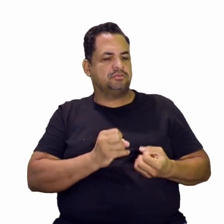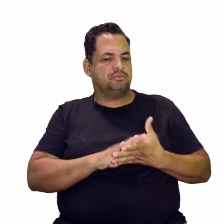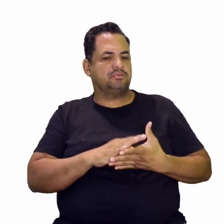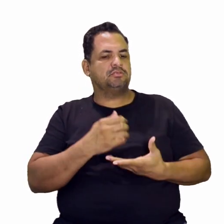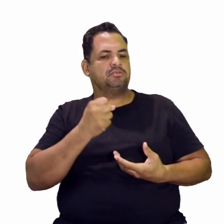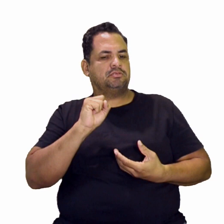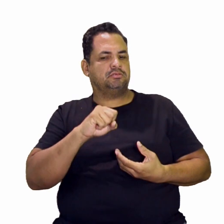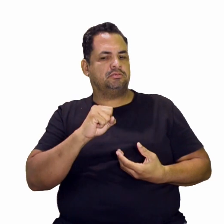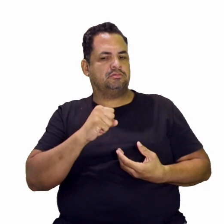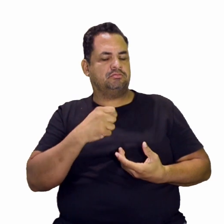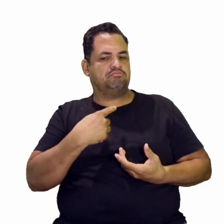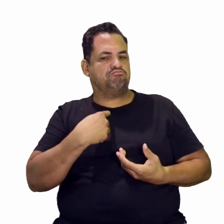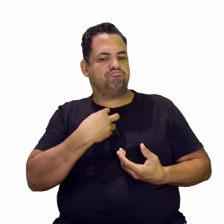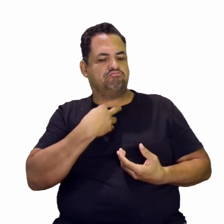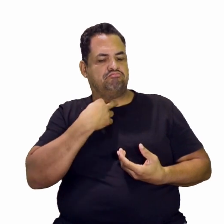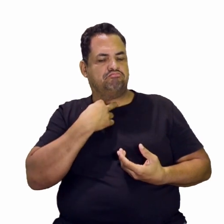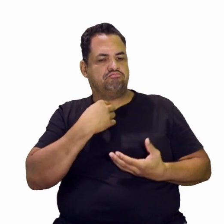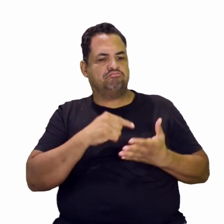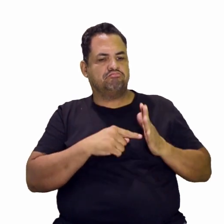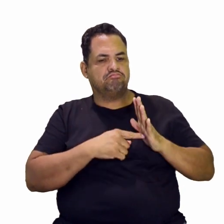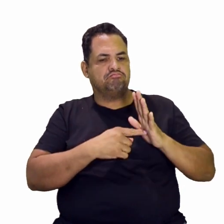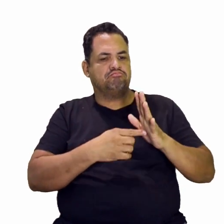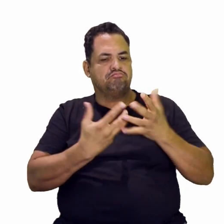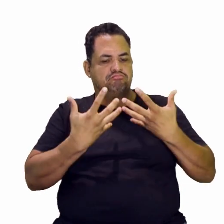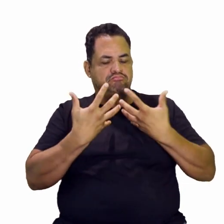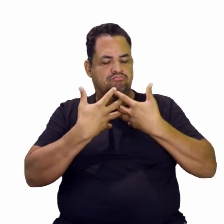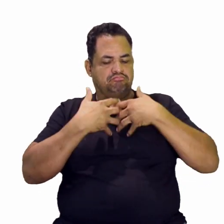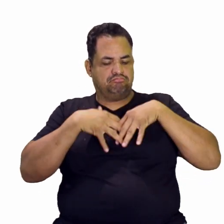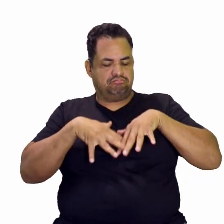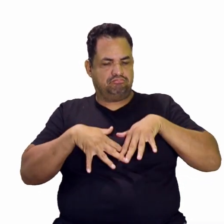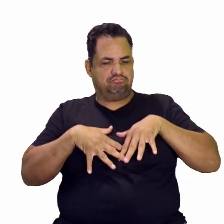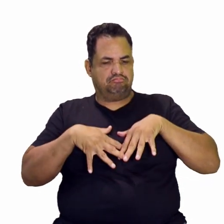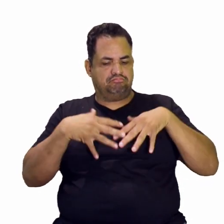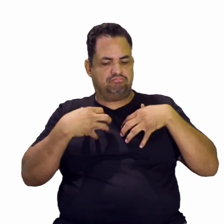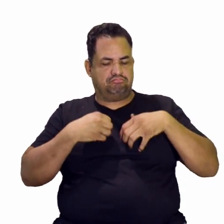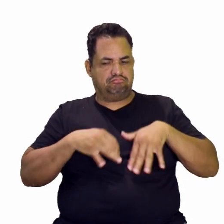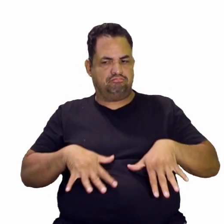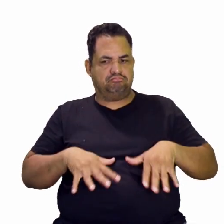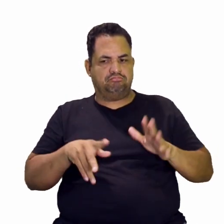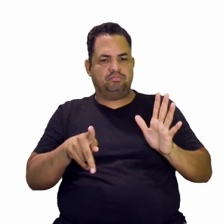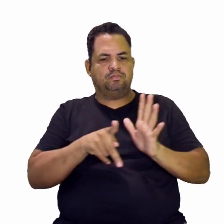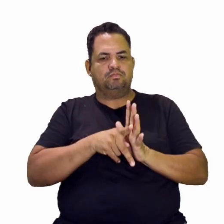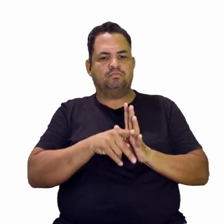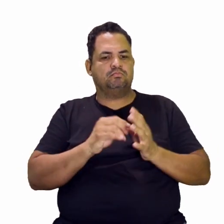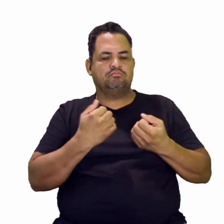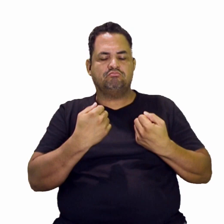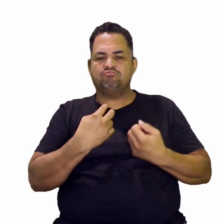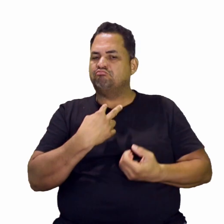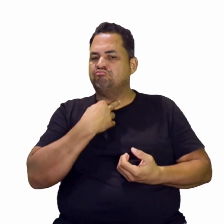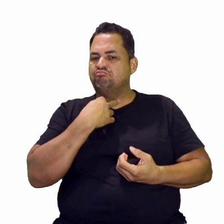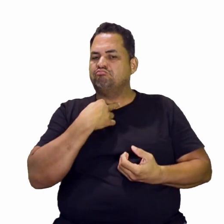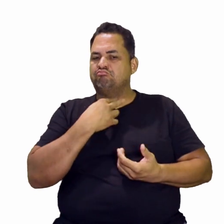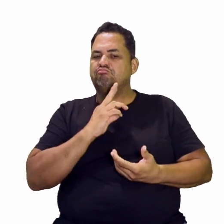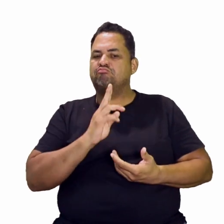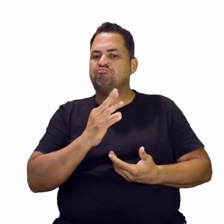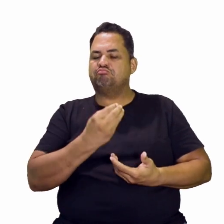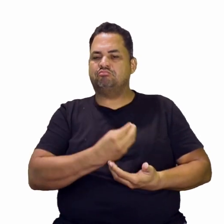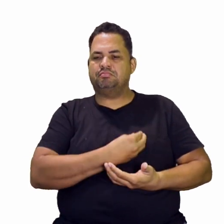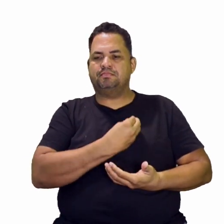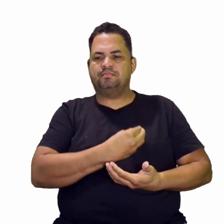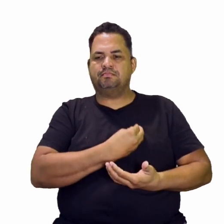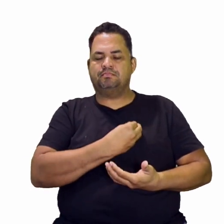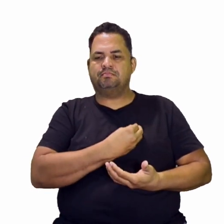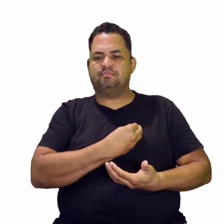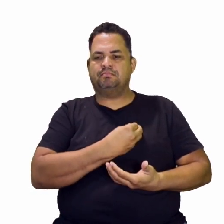que se não pode apresentar metabolismo próprio, não pode se manter vivo, tá?